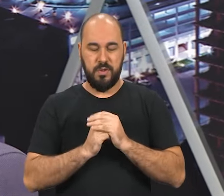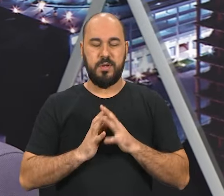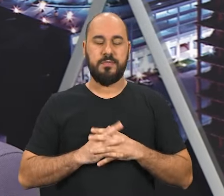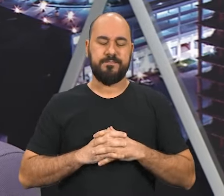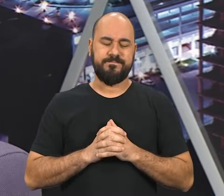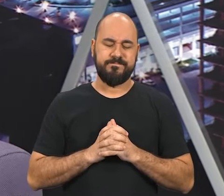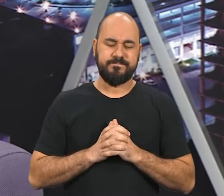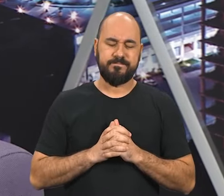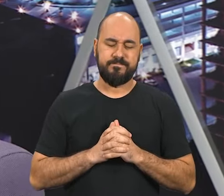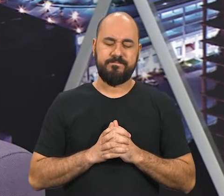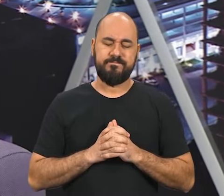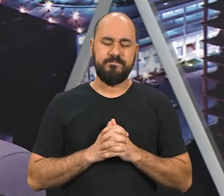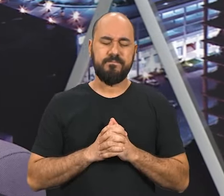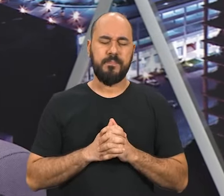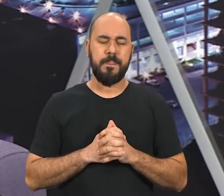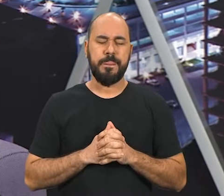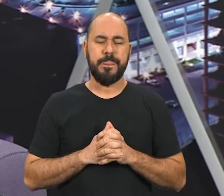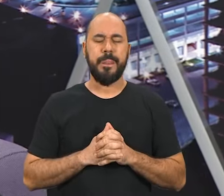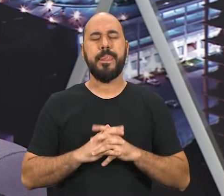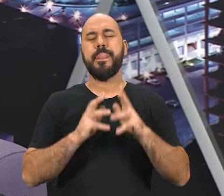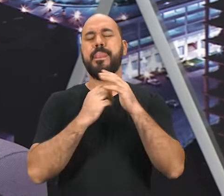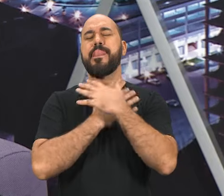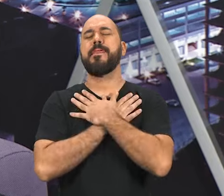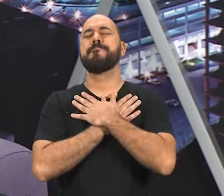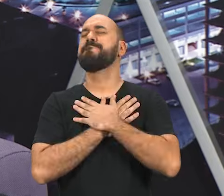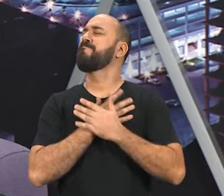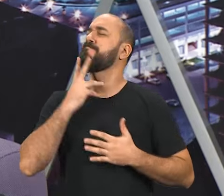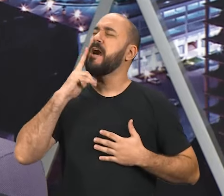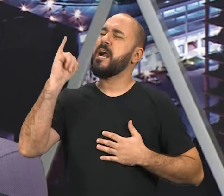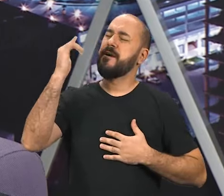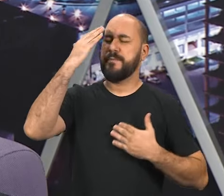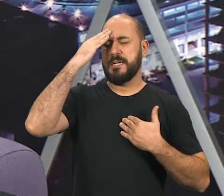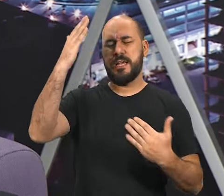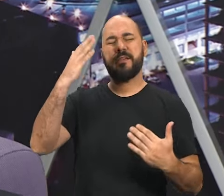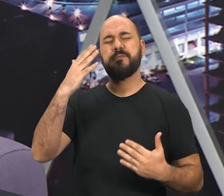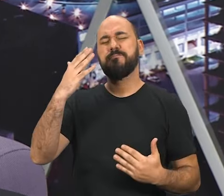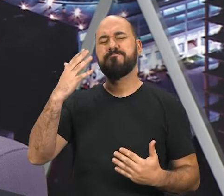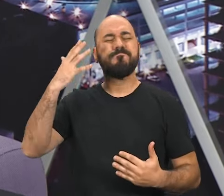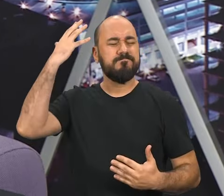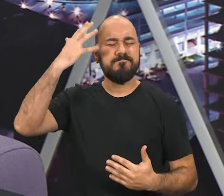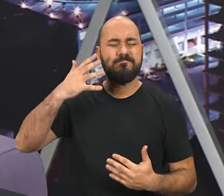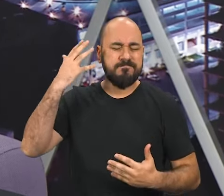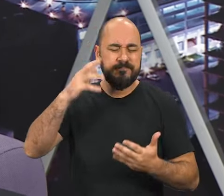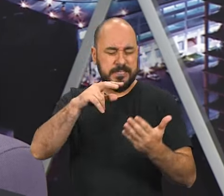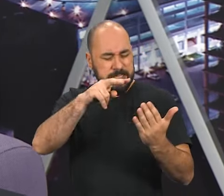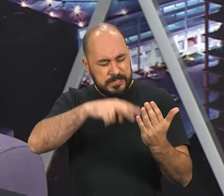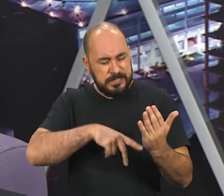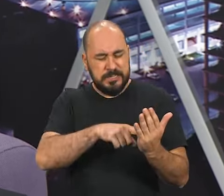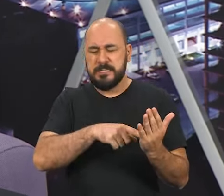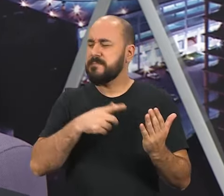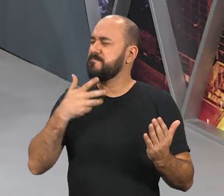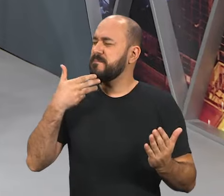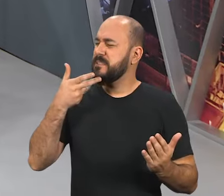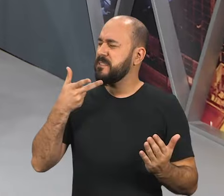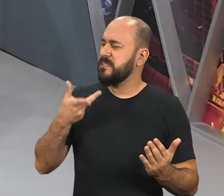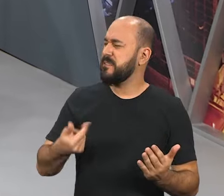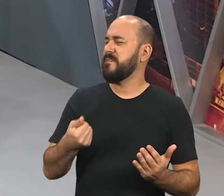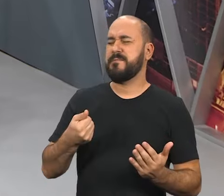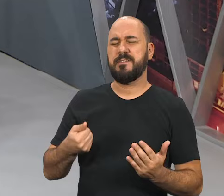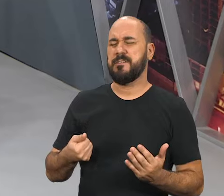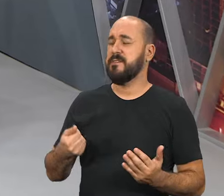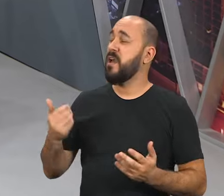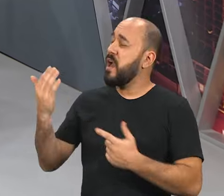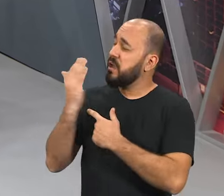você. Oremos. Querido Pai, obrigado pela mensagem de hoje. Ajuda-nos a te adorar,